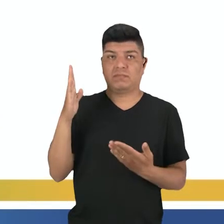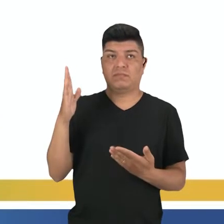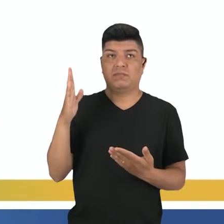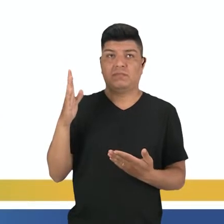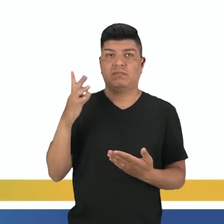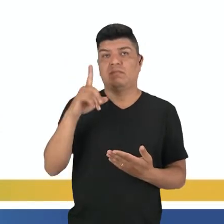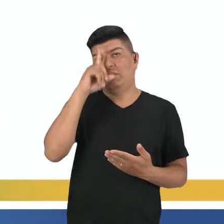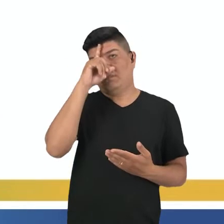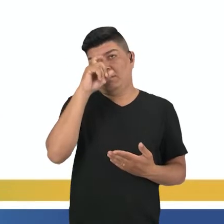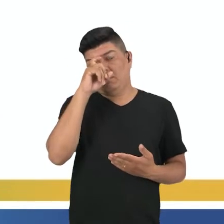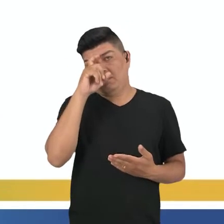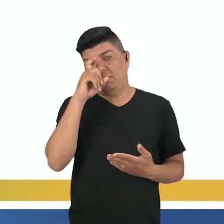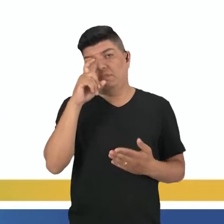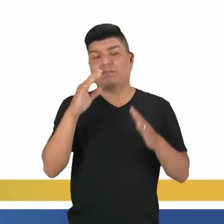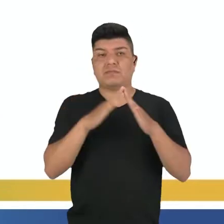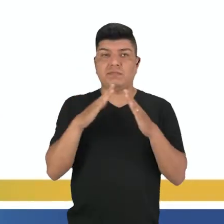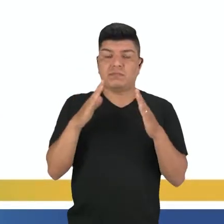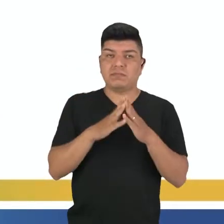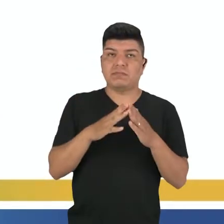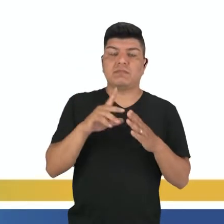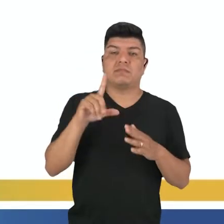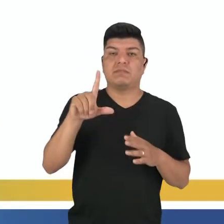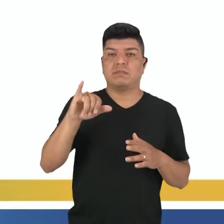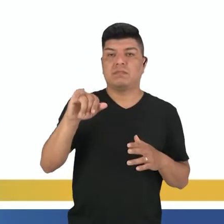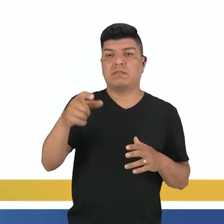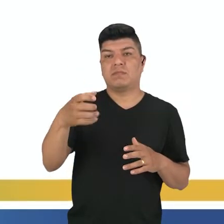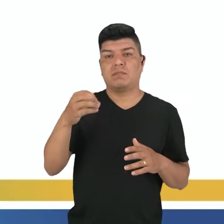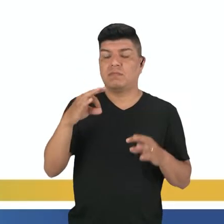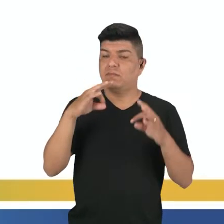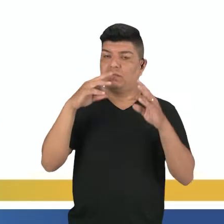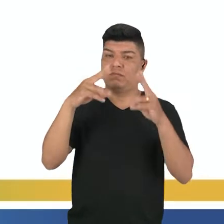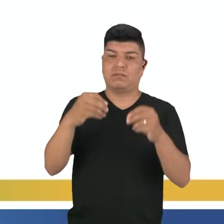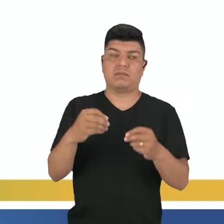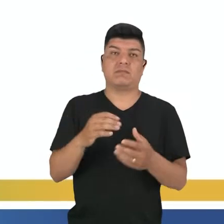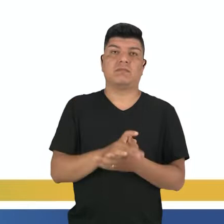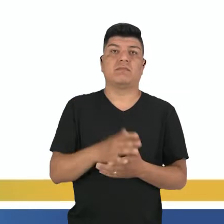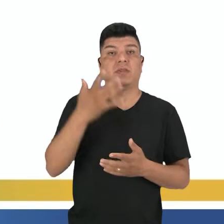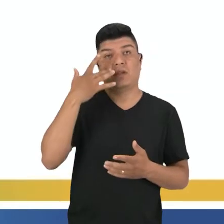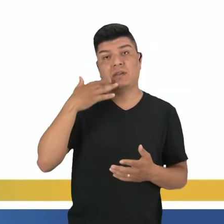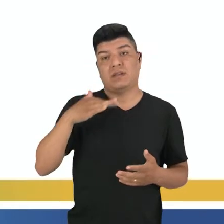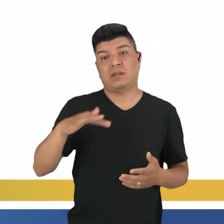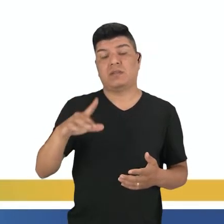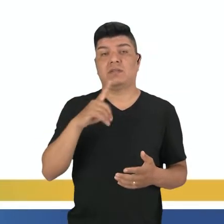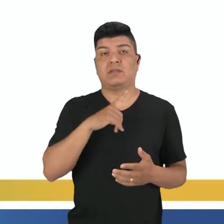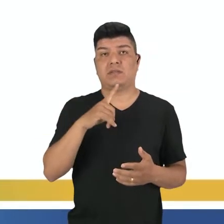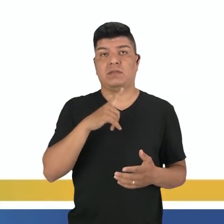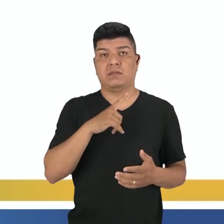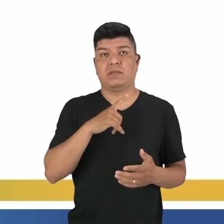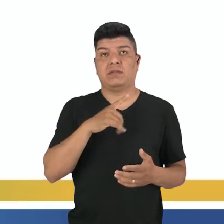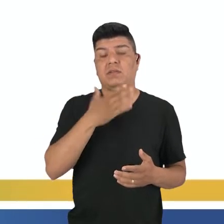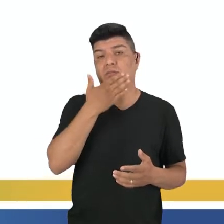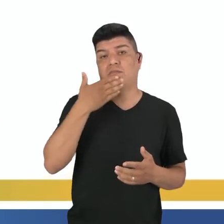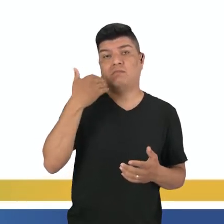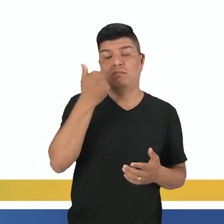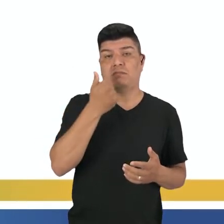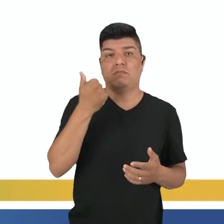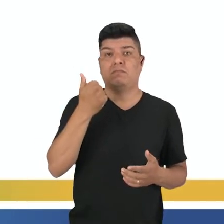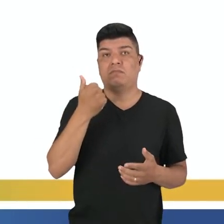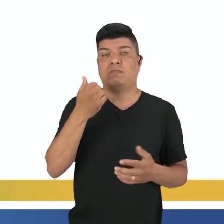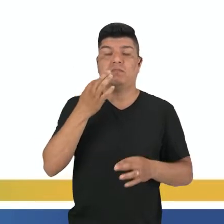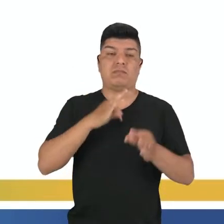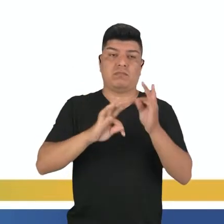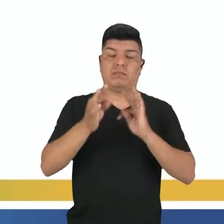Lixo hospitalar, lixo doméstico, entre outros, e crianças que têm acesso a uma maior renda, que têm acesso